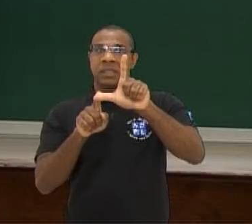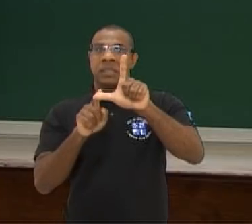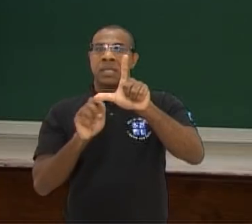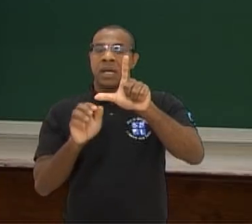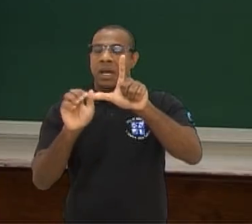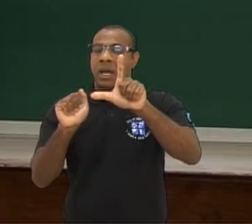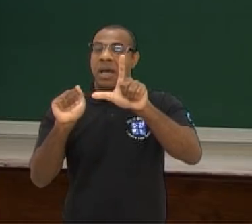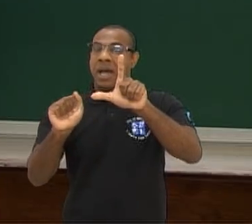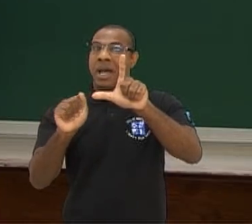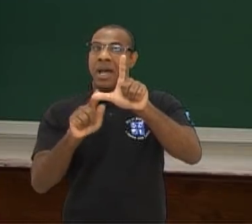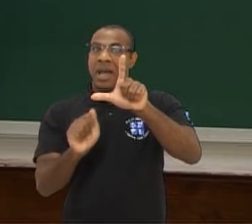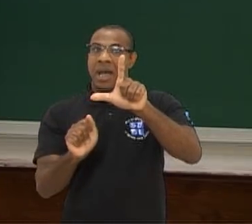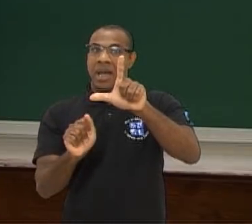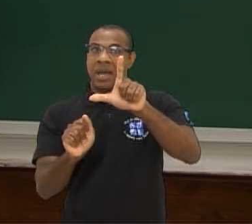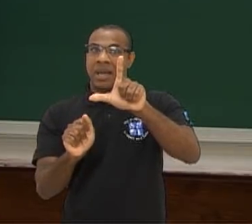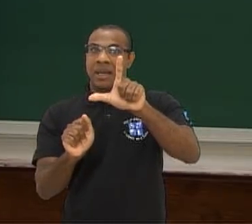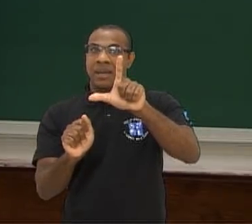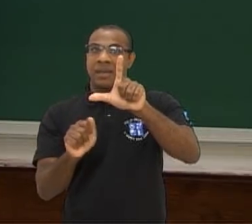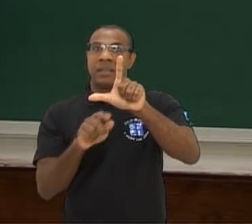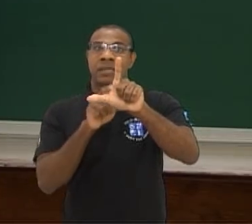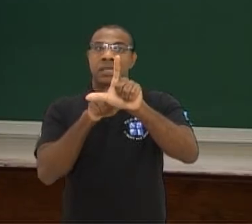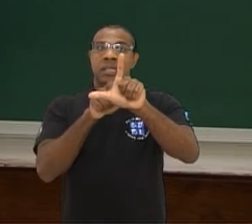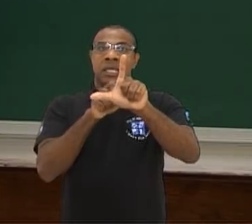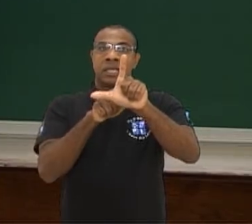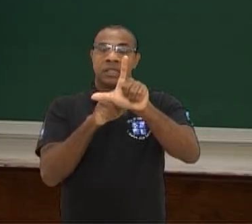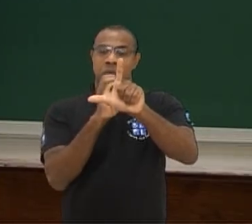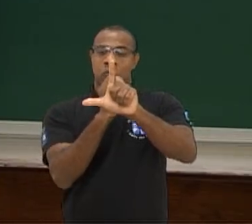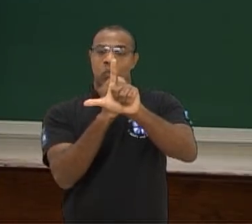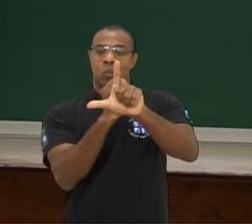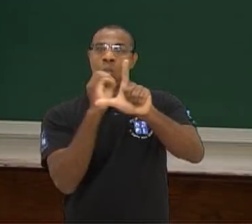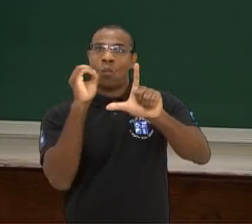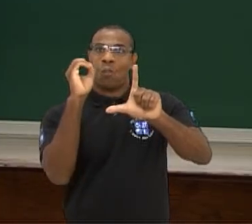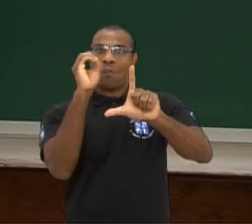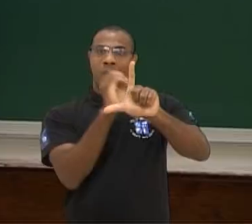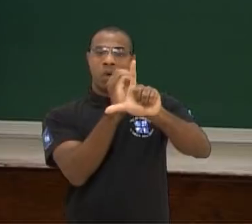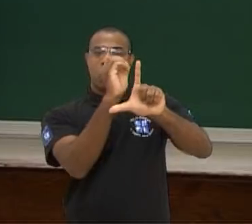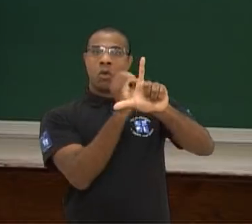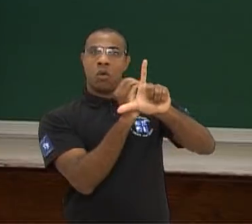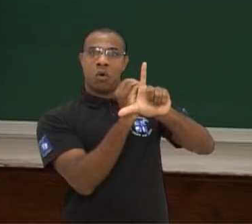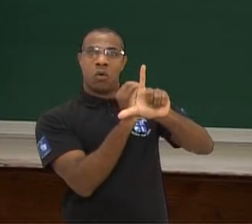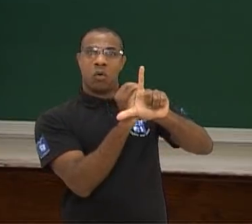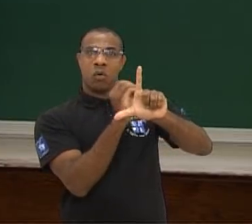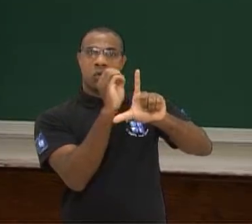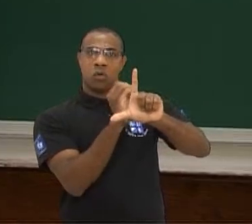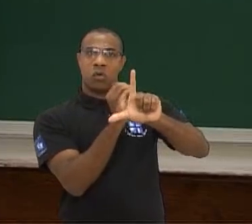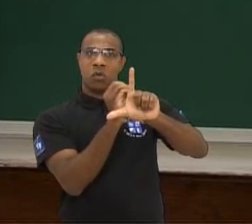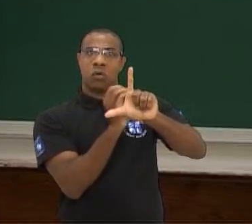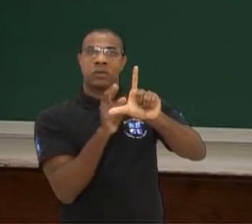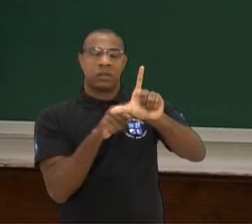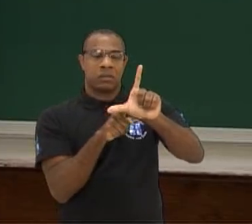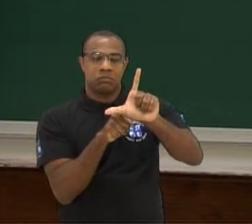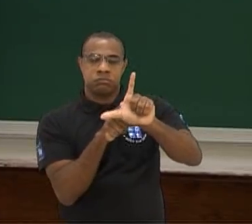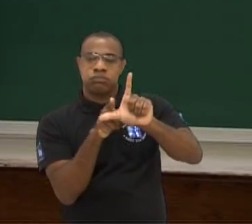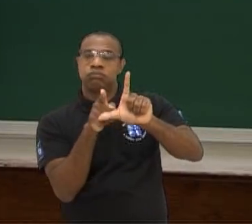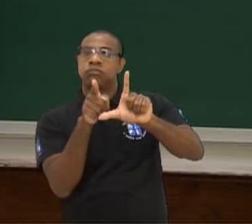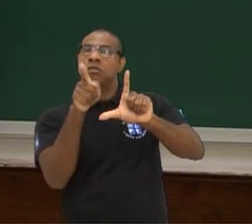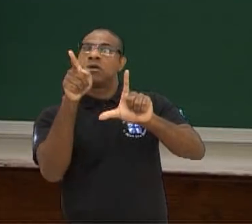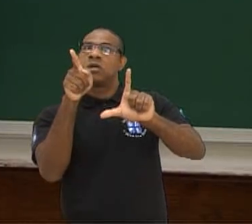né? Começa do zero, significa que eu tenho um resistor ôhmico em linha reta,